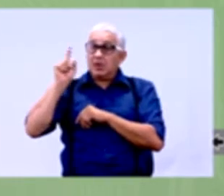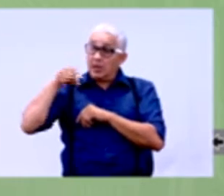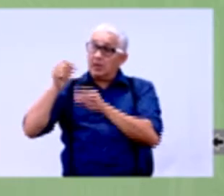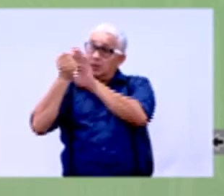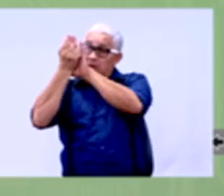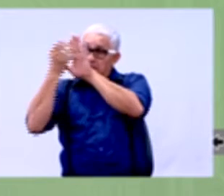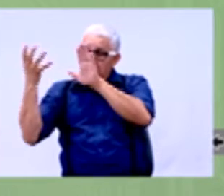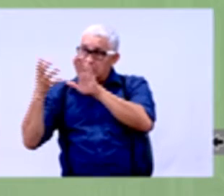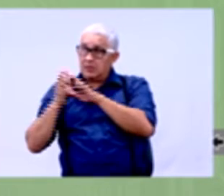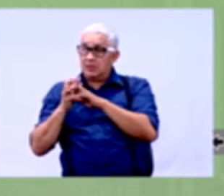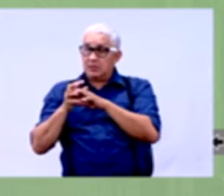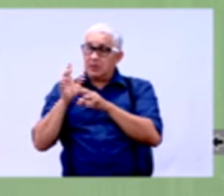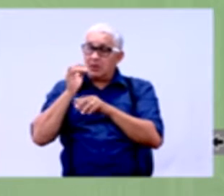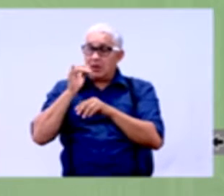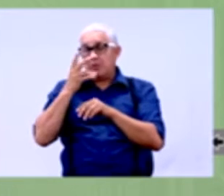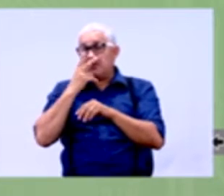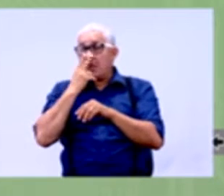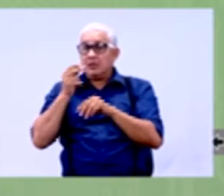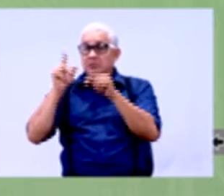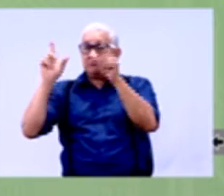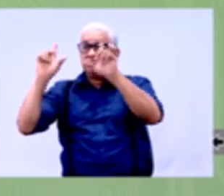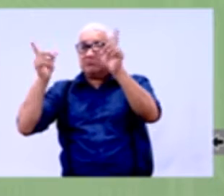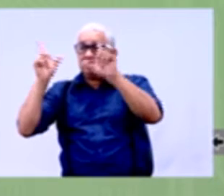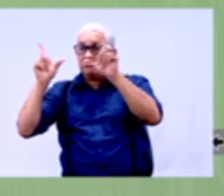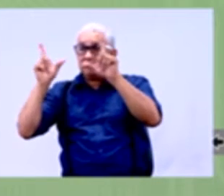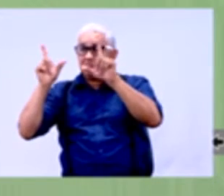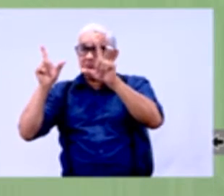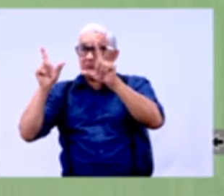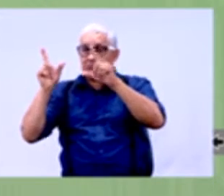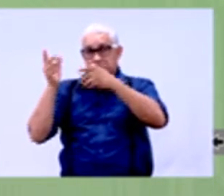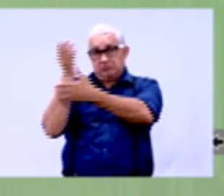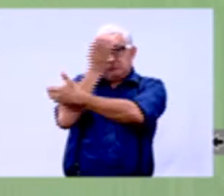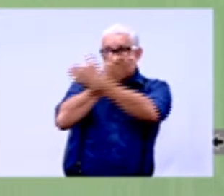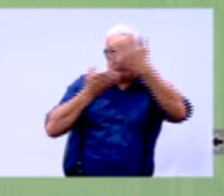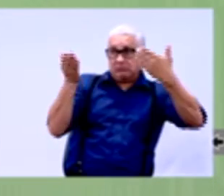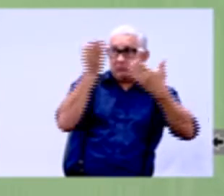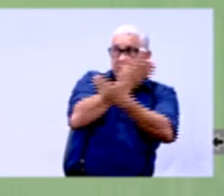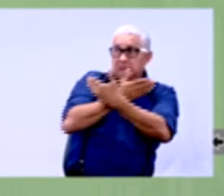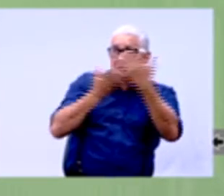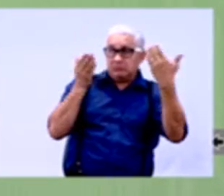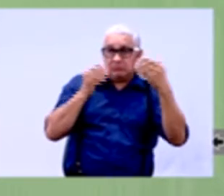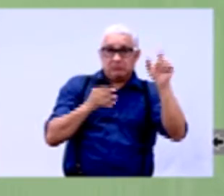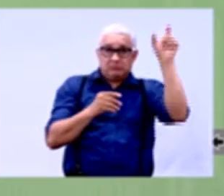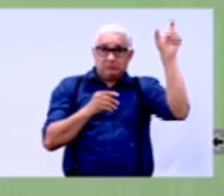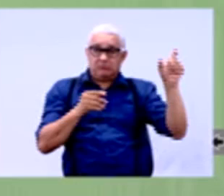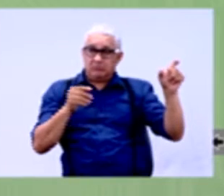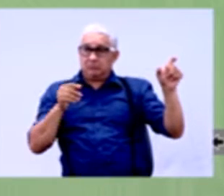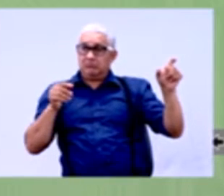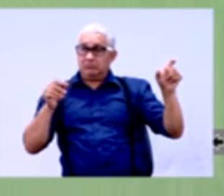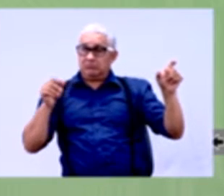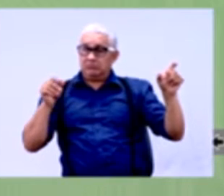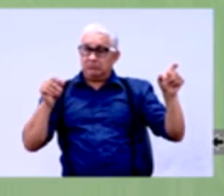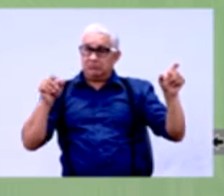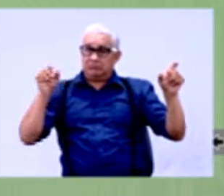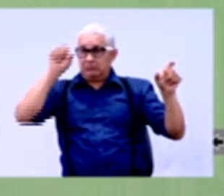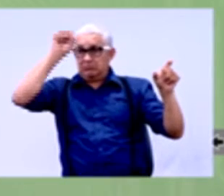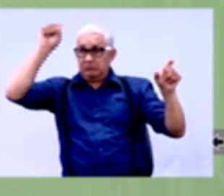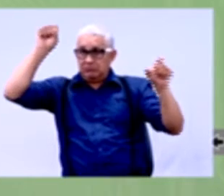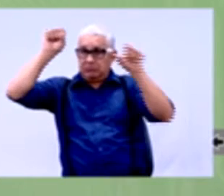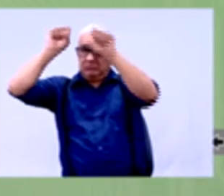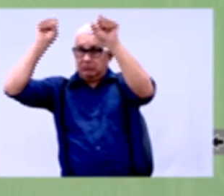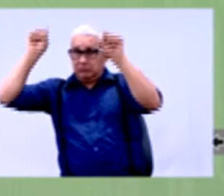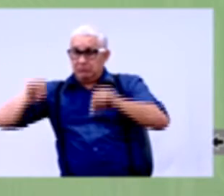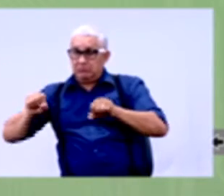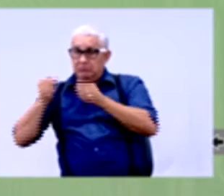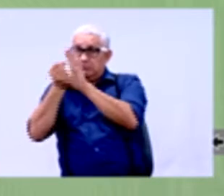É como se fosse a tela mesmo, o usuário interagindo com a tela do nosso sistema, da nossa